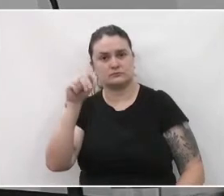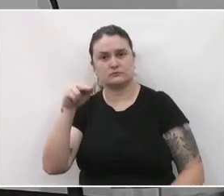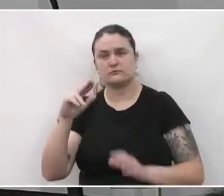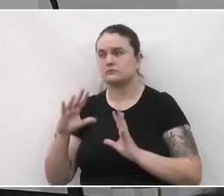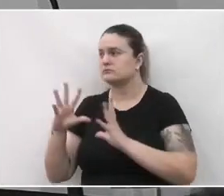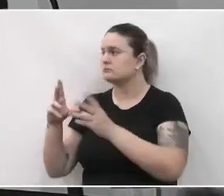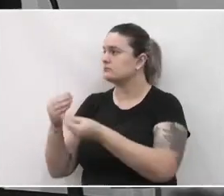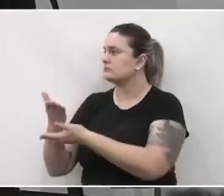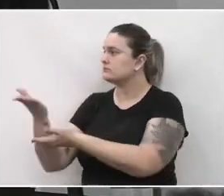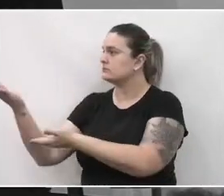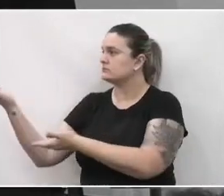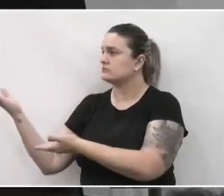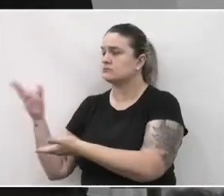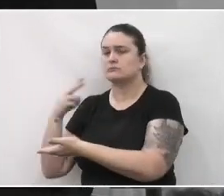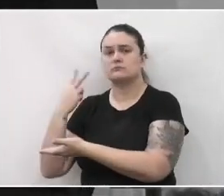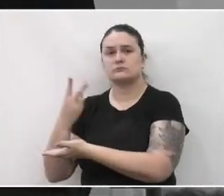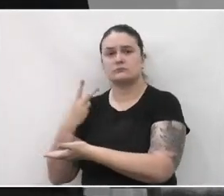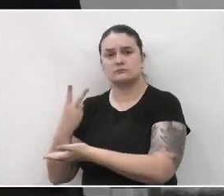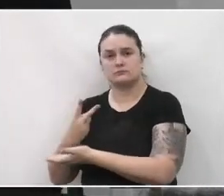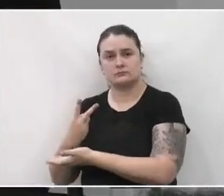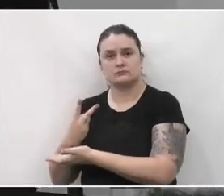então,